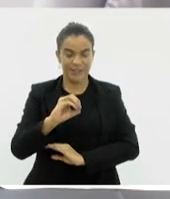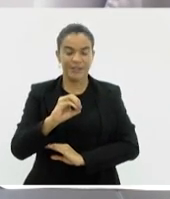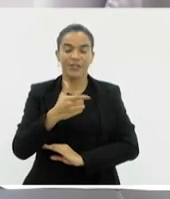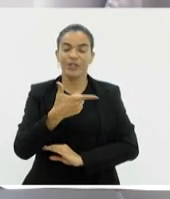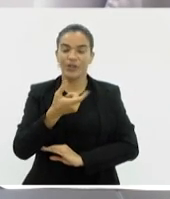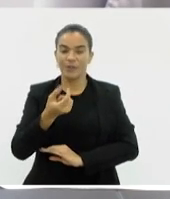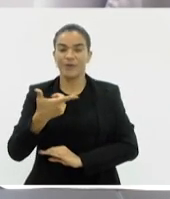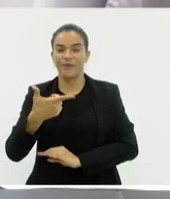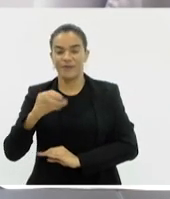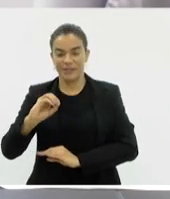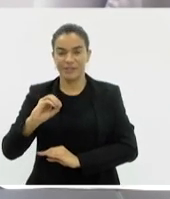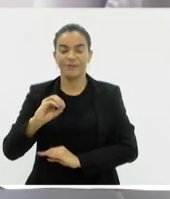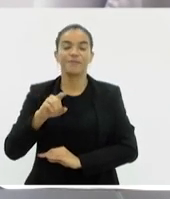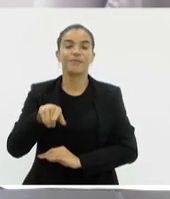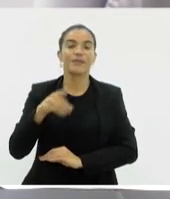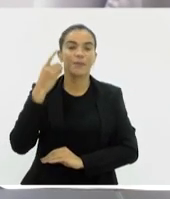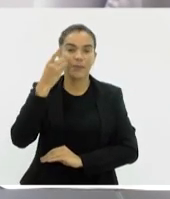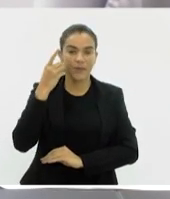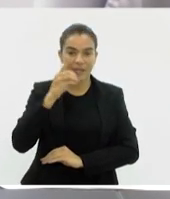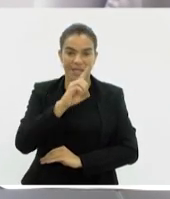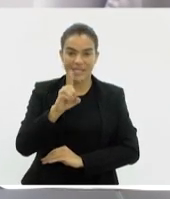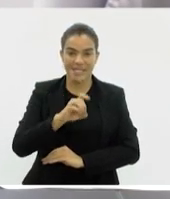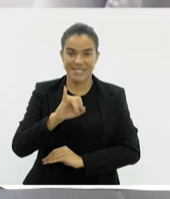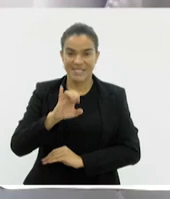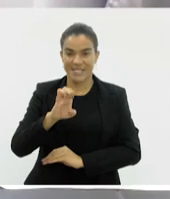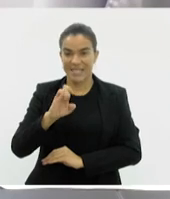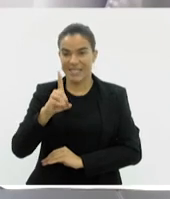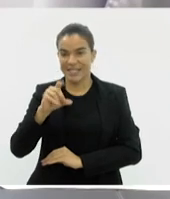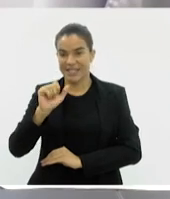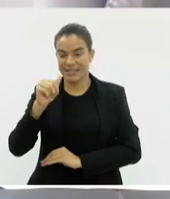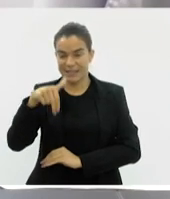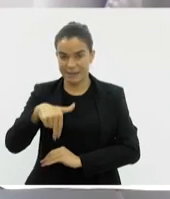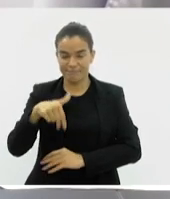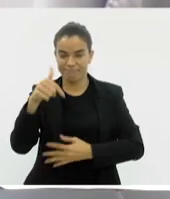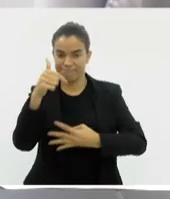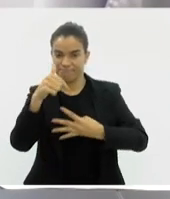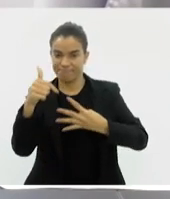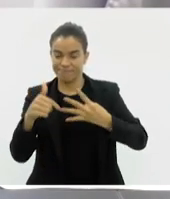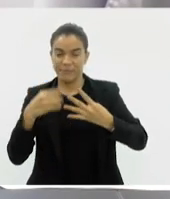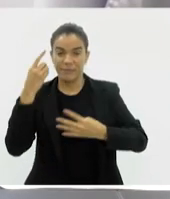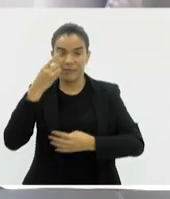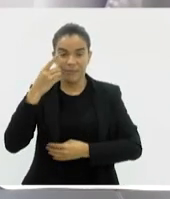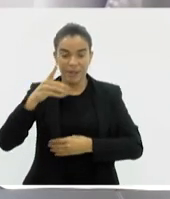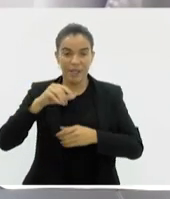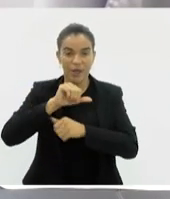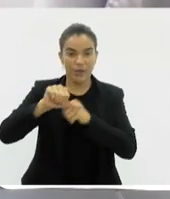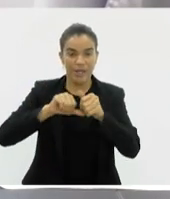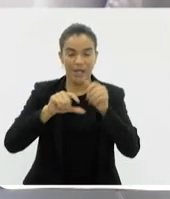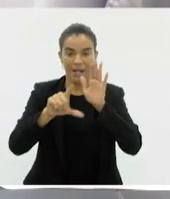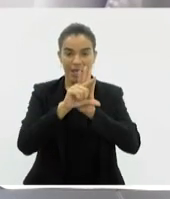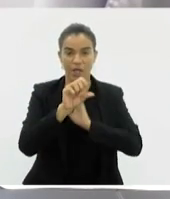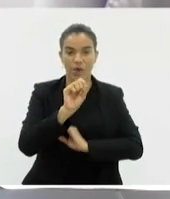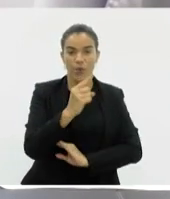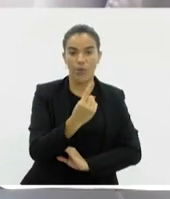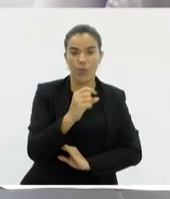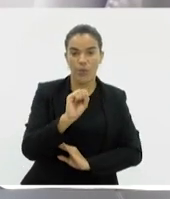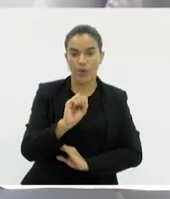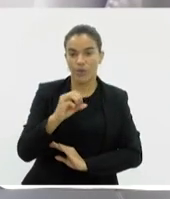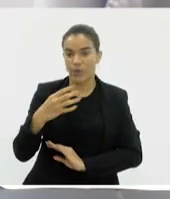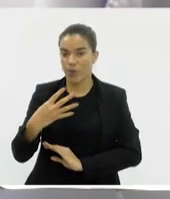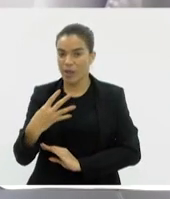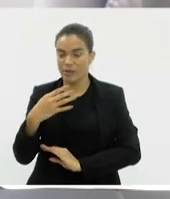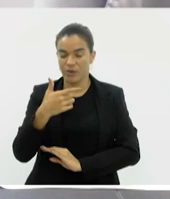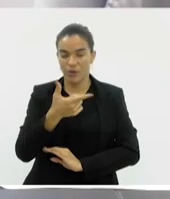21 de 2020. De autoria dos deputados Zeidan, André Siciliano e Valdec Carneiro, que altera a Lei Complementar 184, de 27